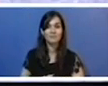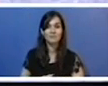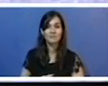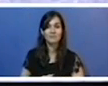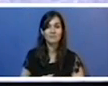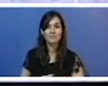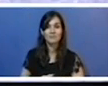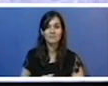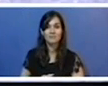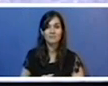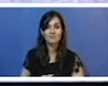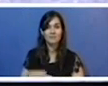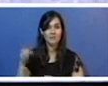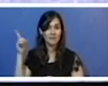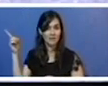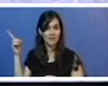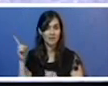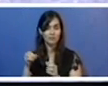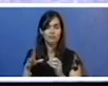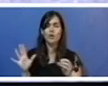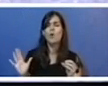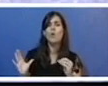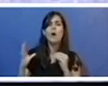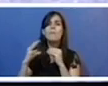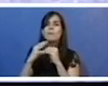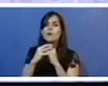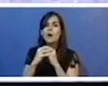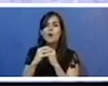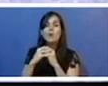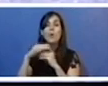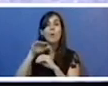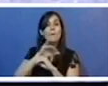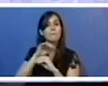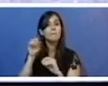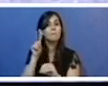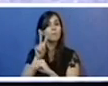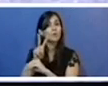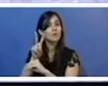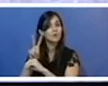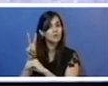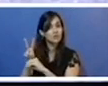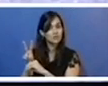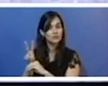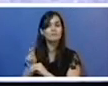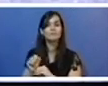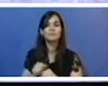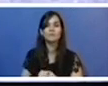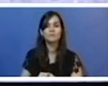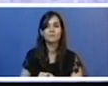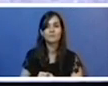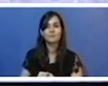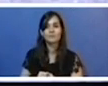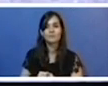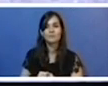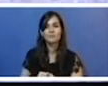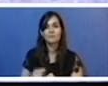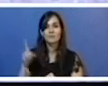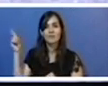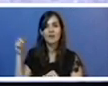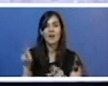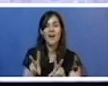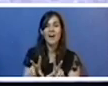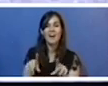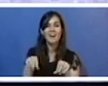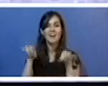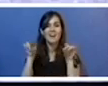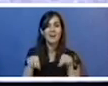Ainda sobre embrião protegido, outros dois exemplos, ou melhor, um exemplo só, que é os marsupiais. Aqui nós temos o canguru e